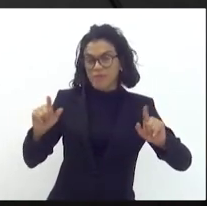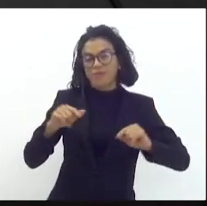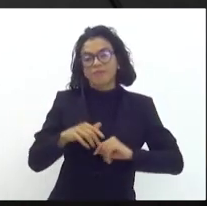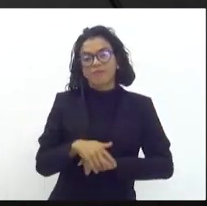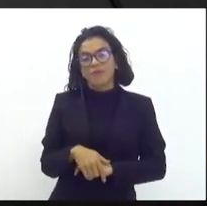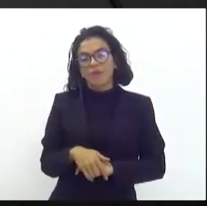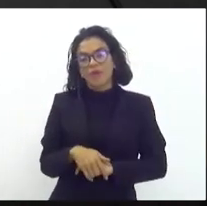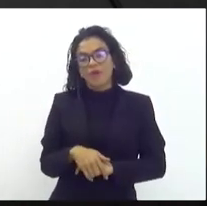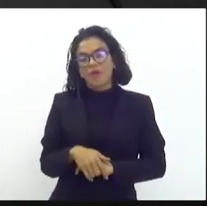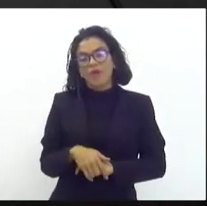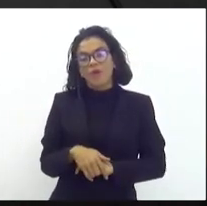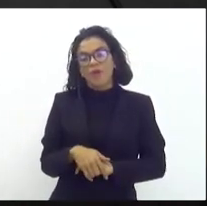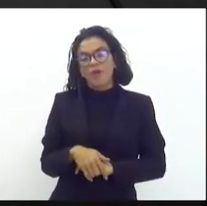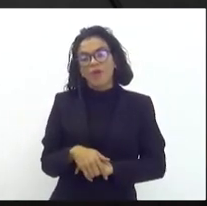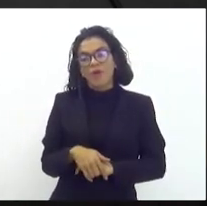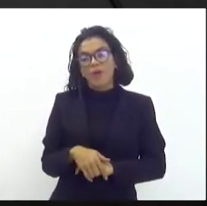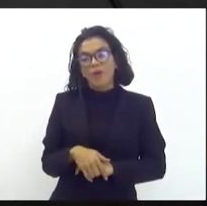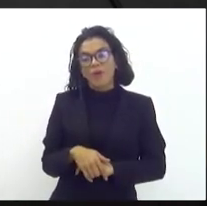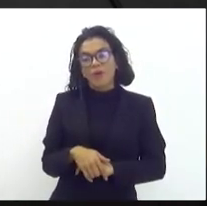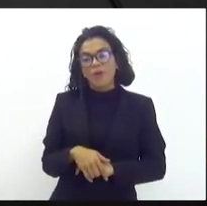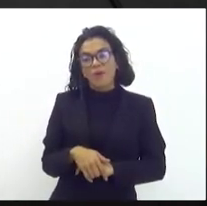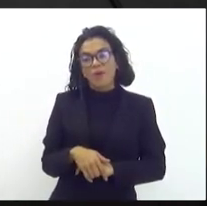então assim